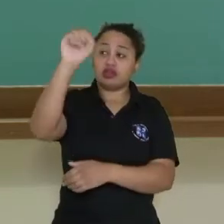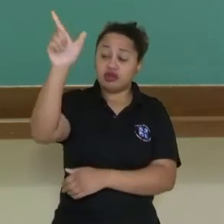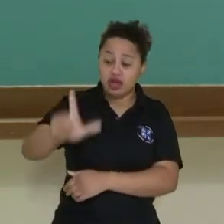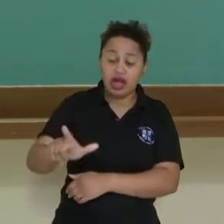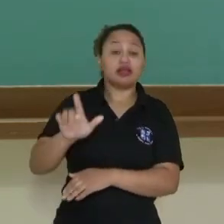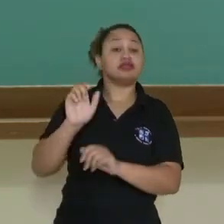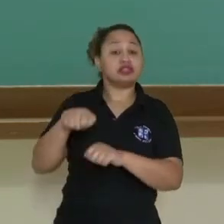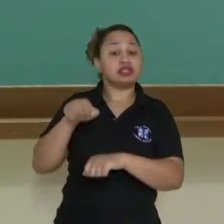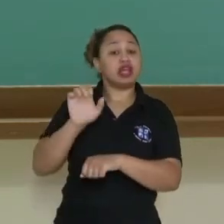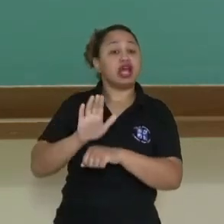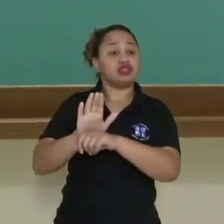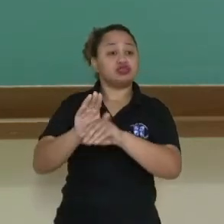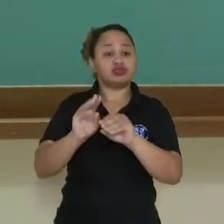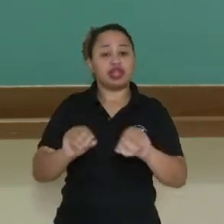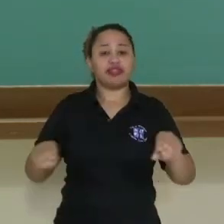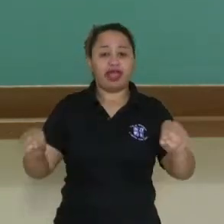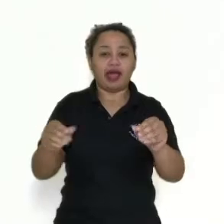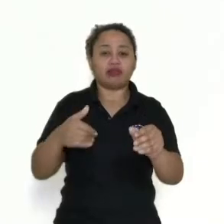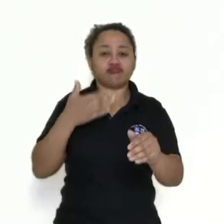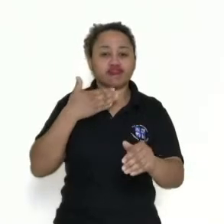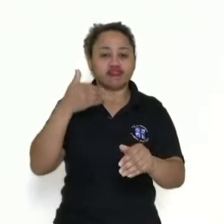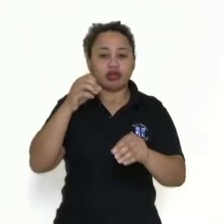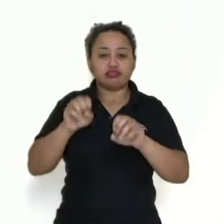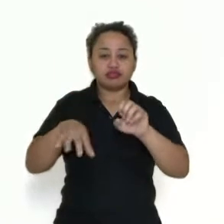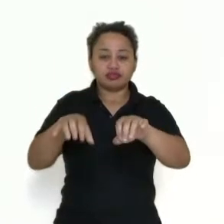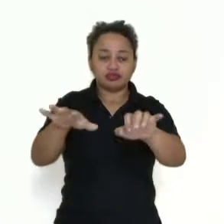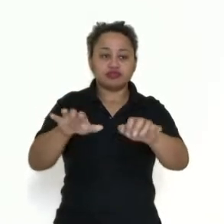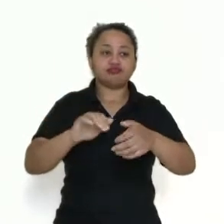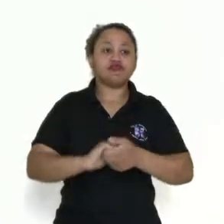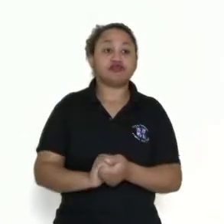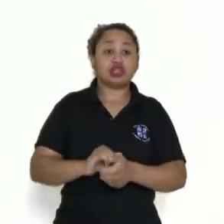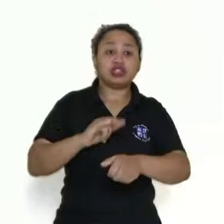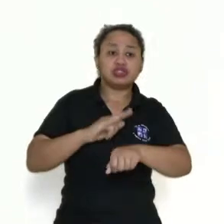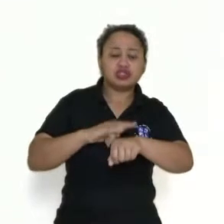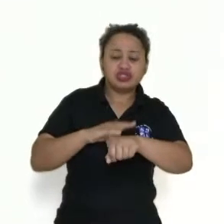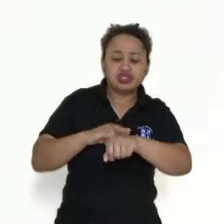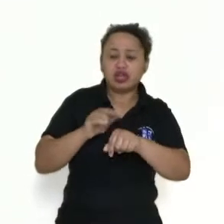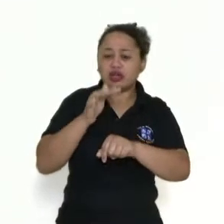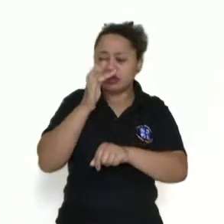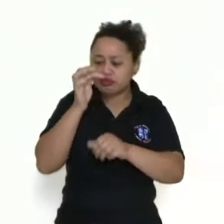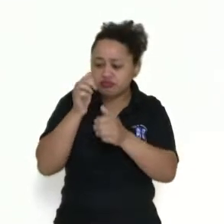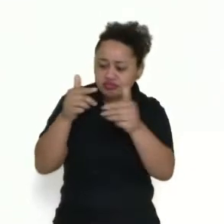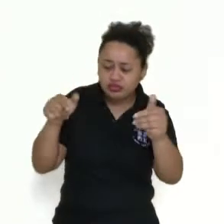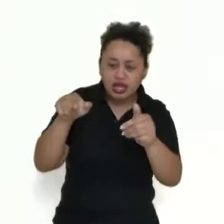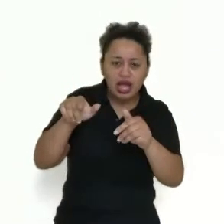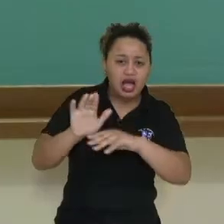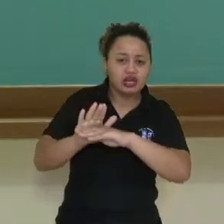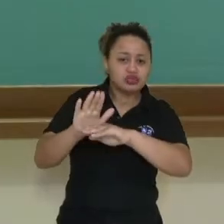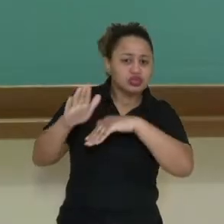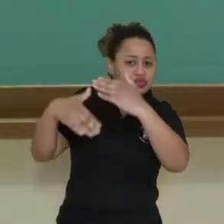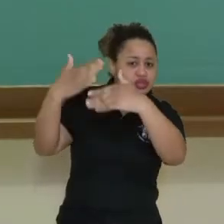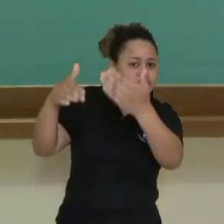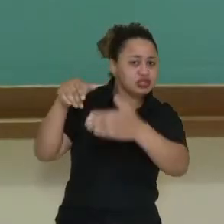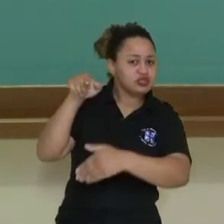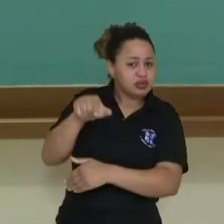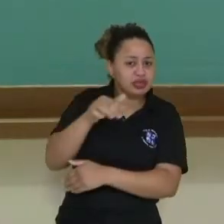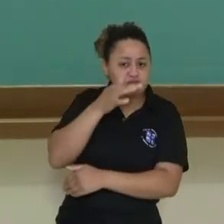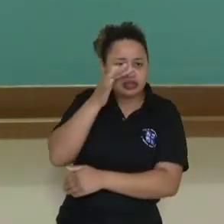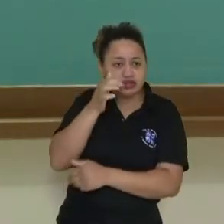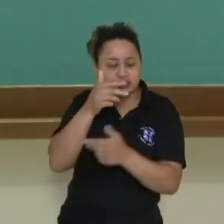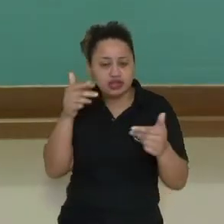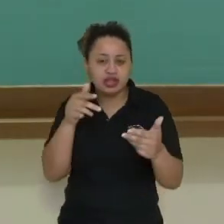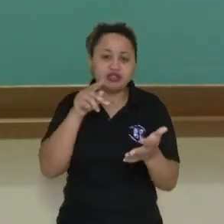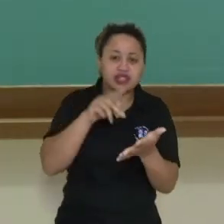adubar o solo, tá? Fazer xixi em uma planta pode ajudar no desenvolvimento dessa? Mais uma perguntinha, fato